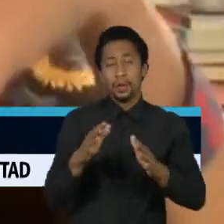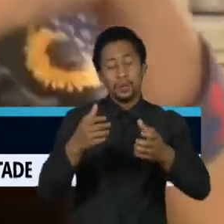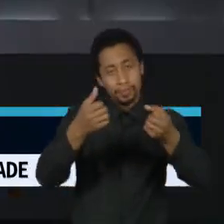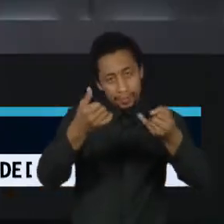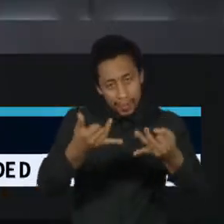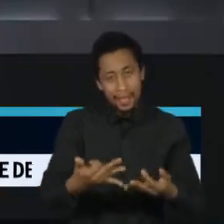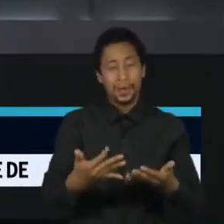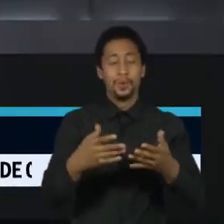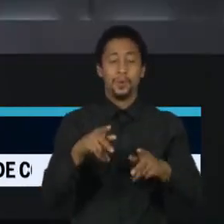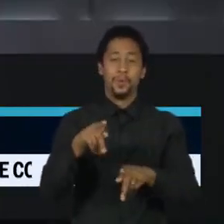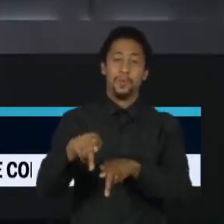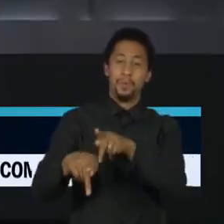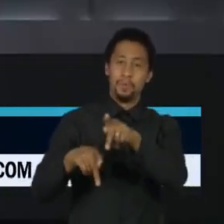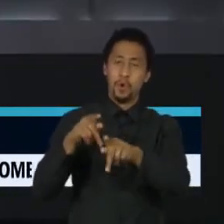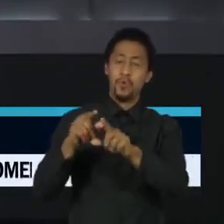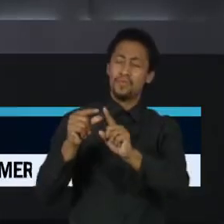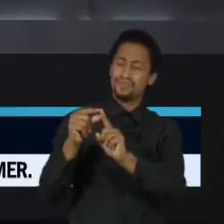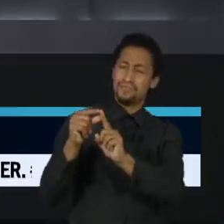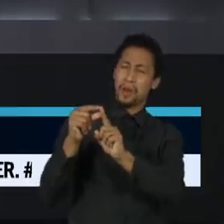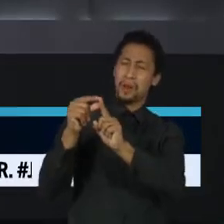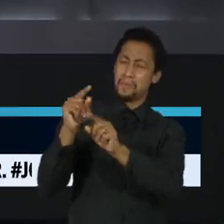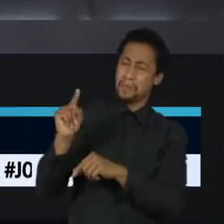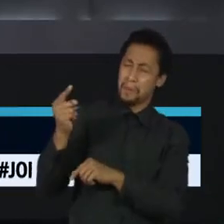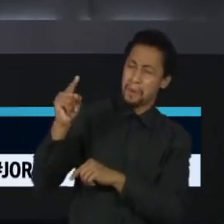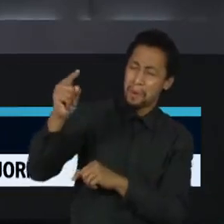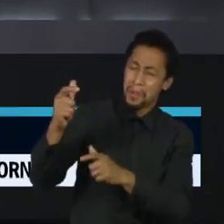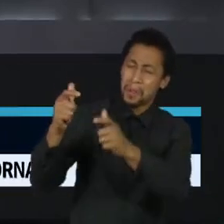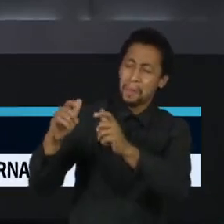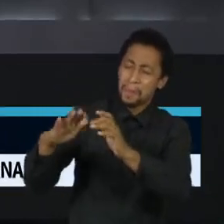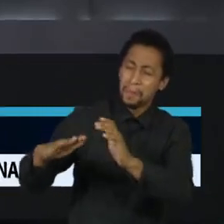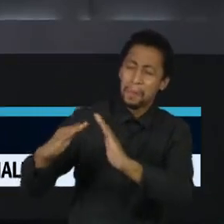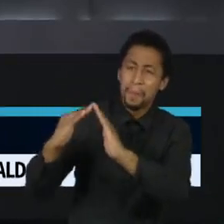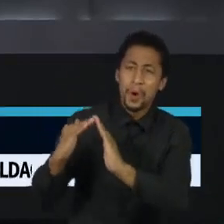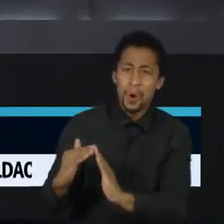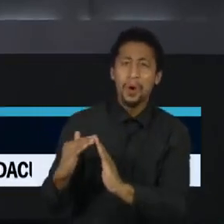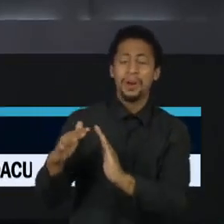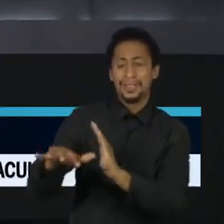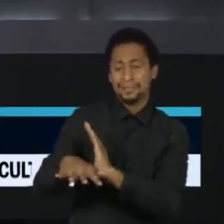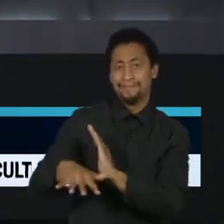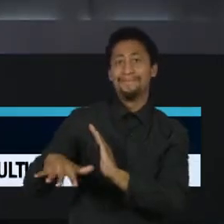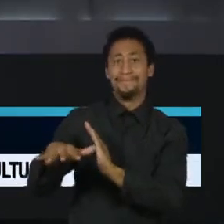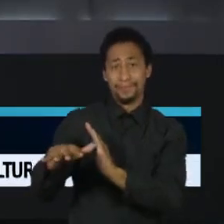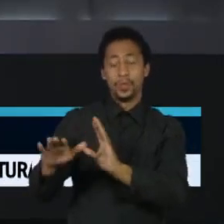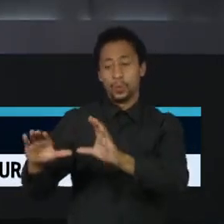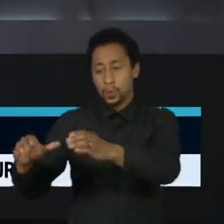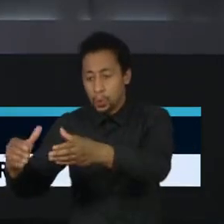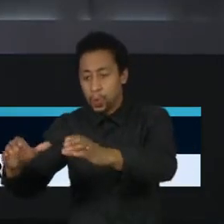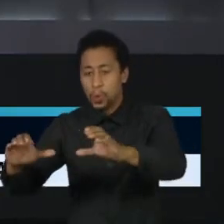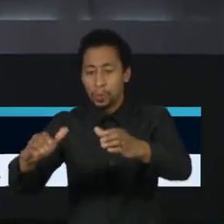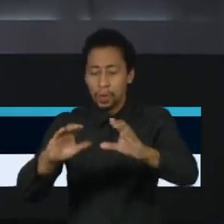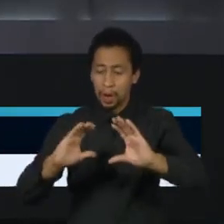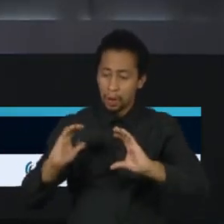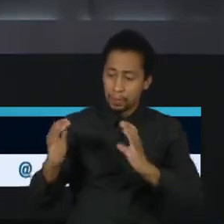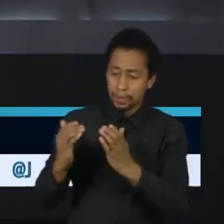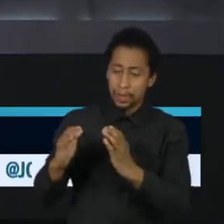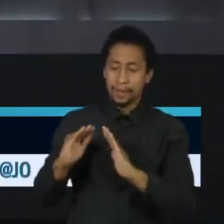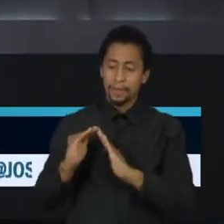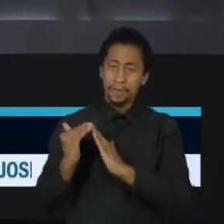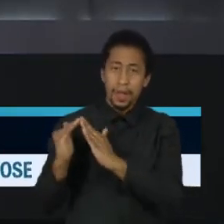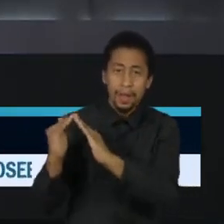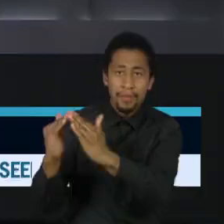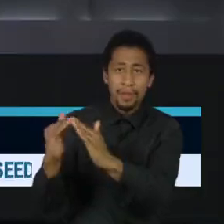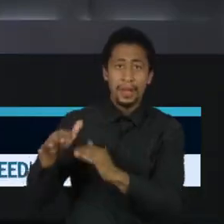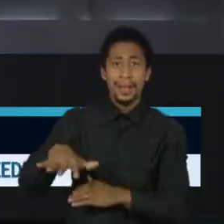verdade, as periferias urbanas, aquelas que são tratadas como periferias urbanas, as comunidades, as favelas,